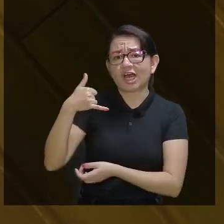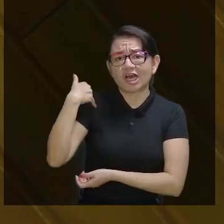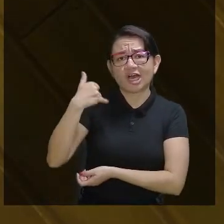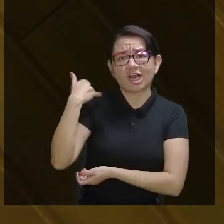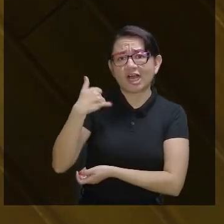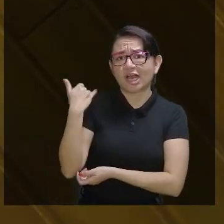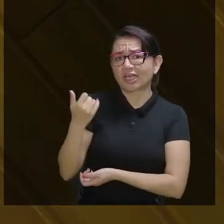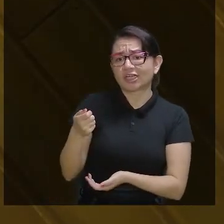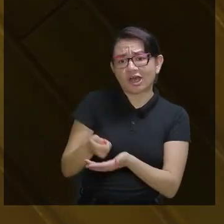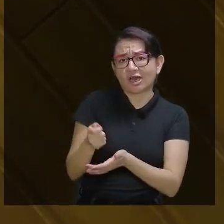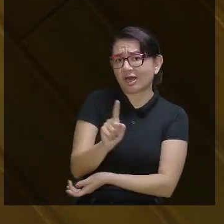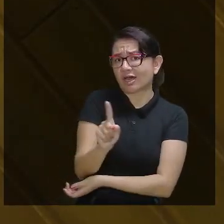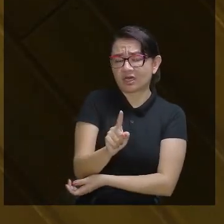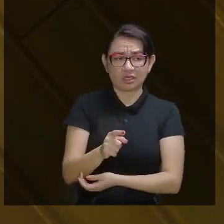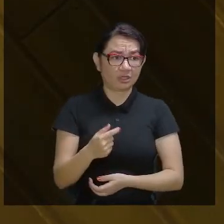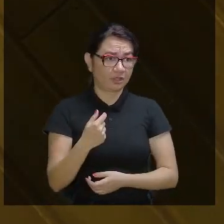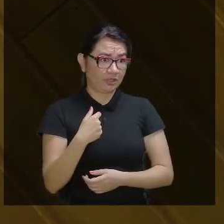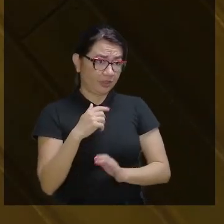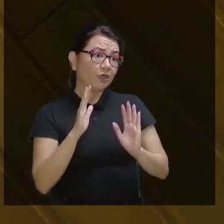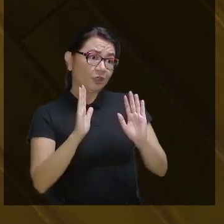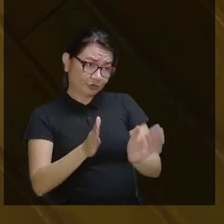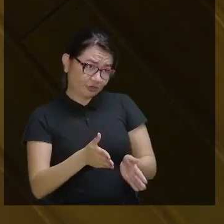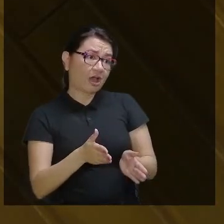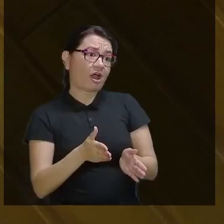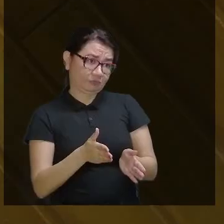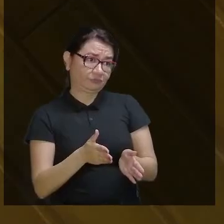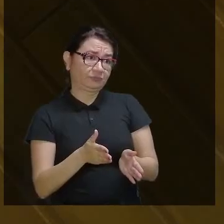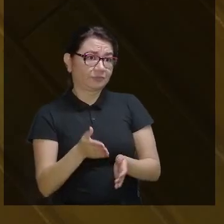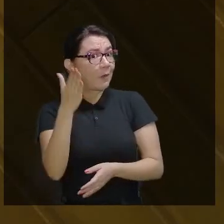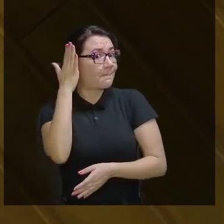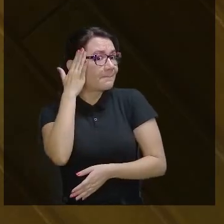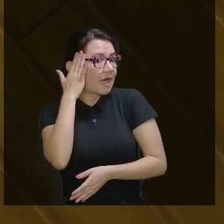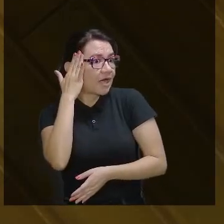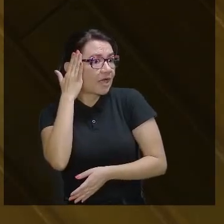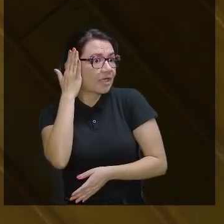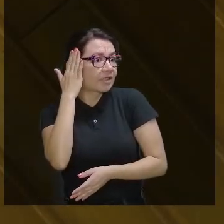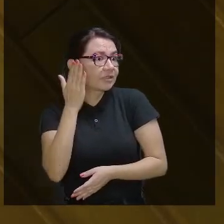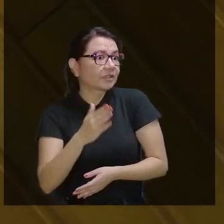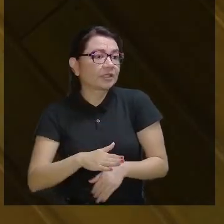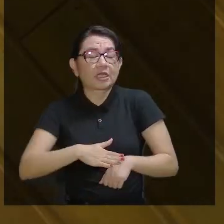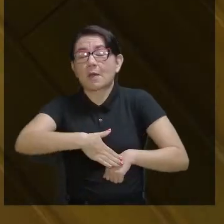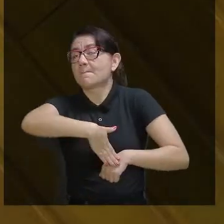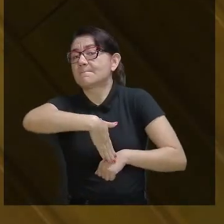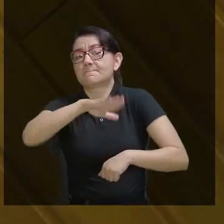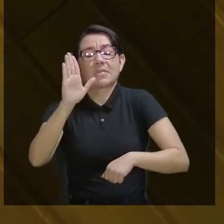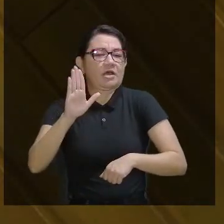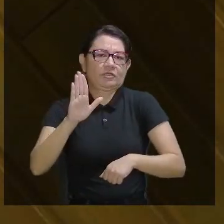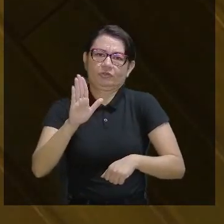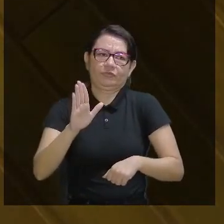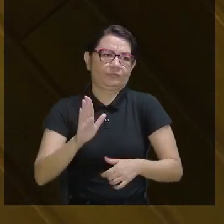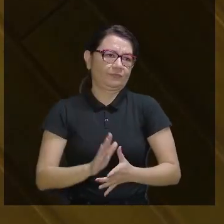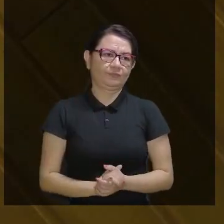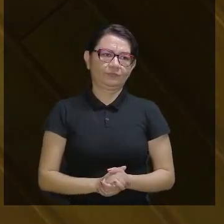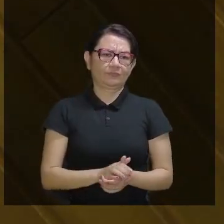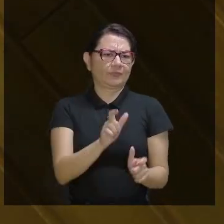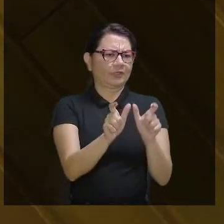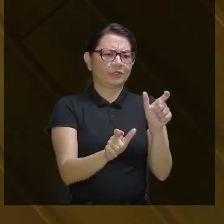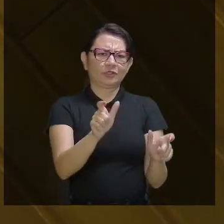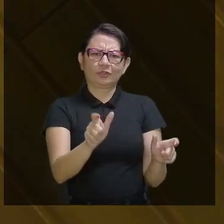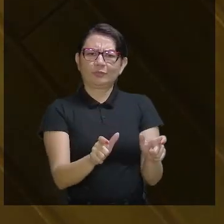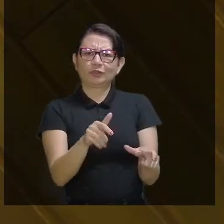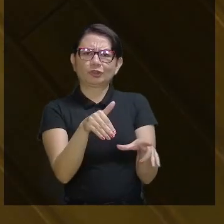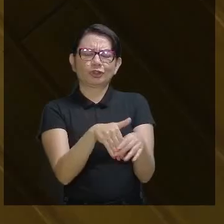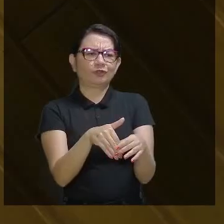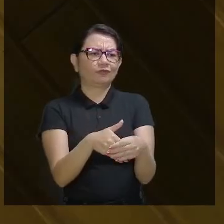idade. Eu falei, eu já tenho idade para entender muito mais do que as pessoas que estão